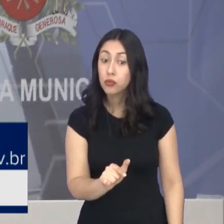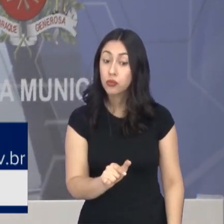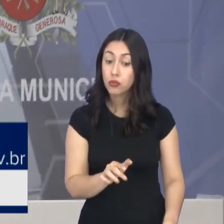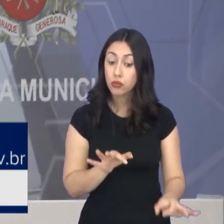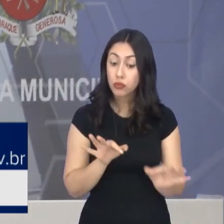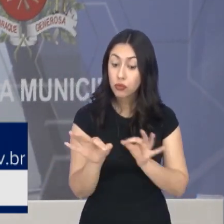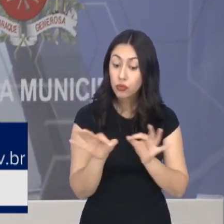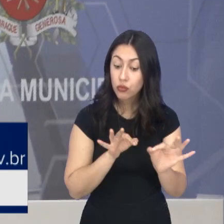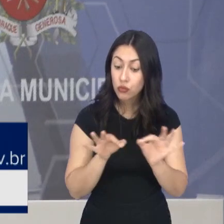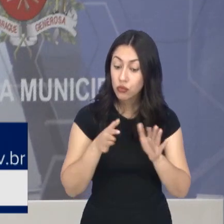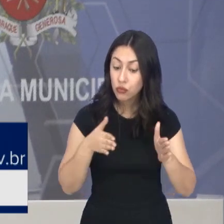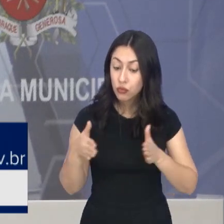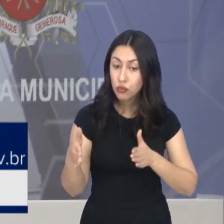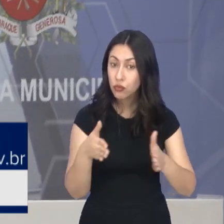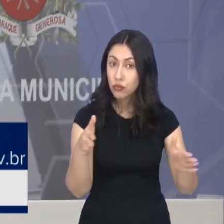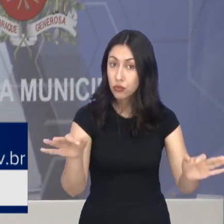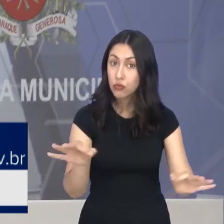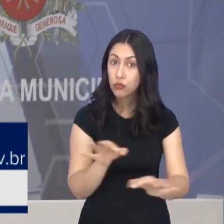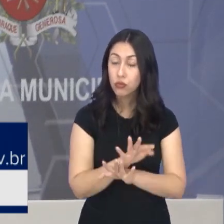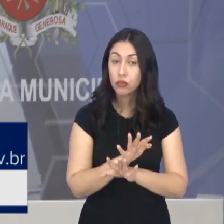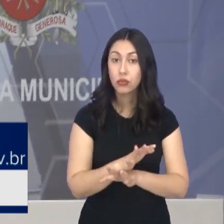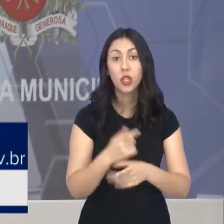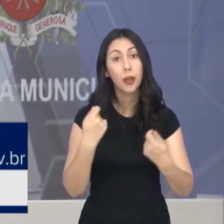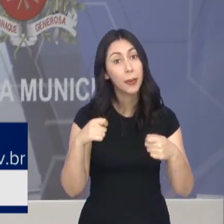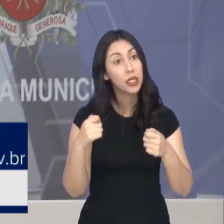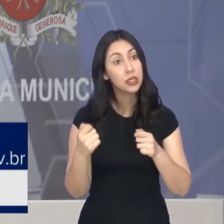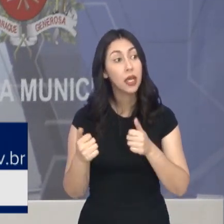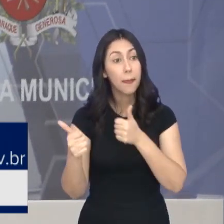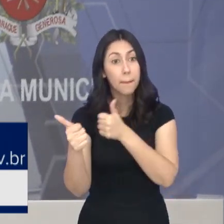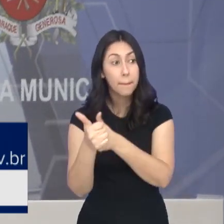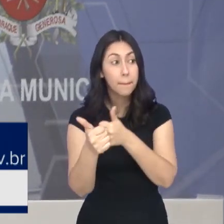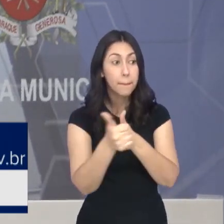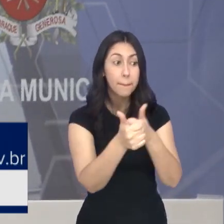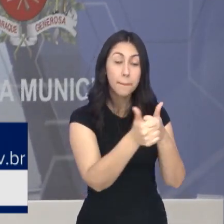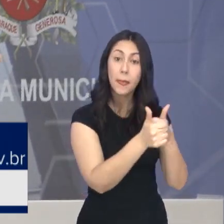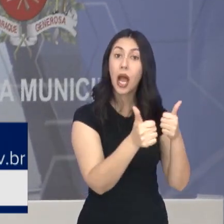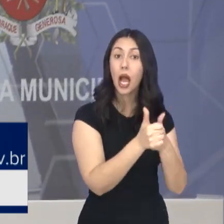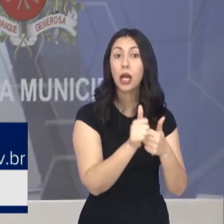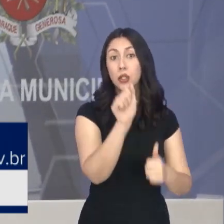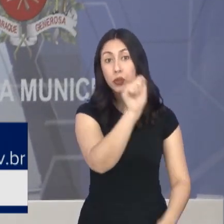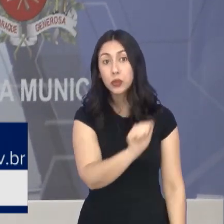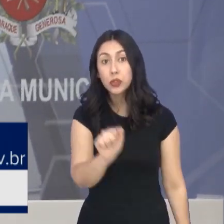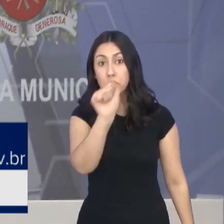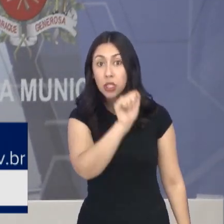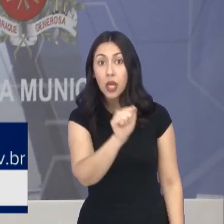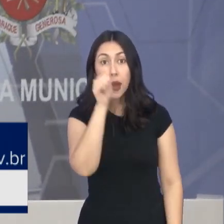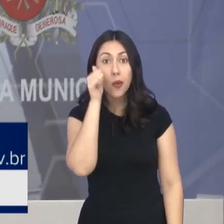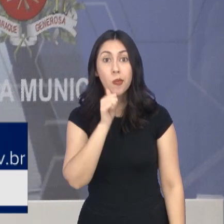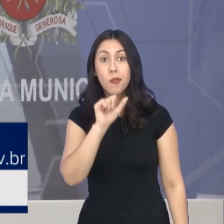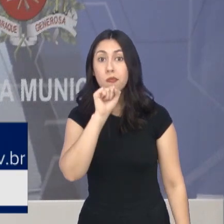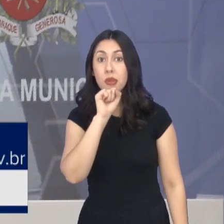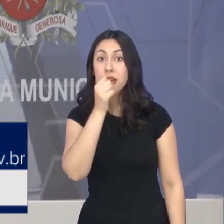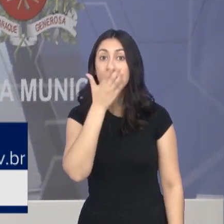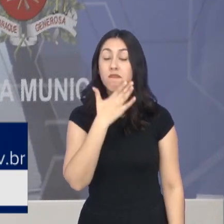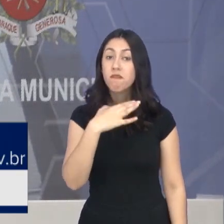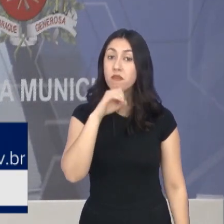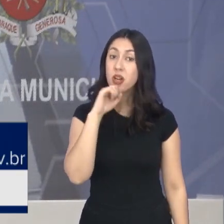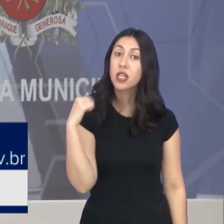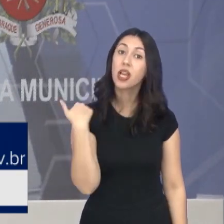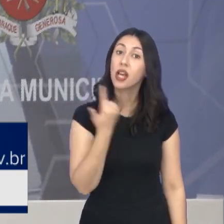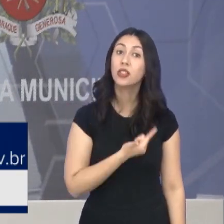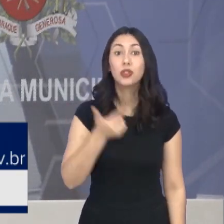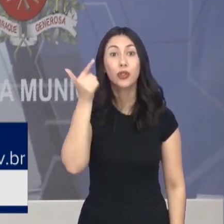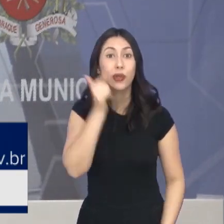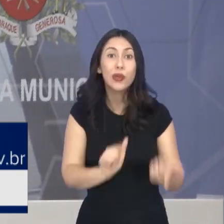traçado. Eu acho que falta aproximar cada vez mais dessas associações, desses pais, para que a gente possa ter